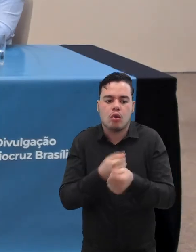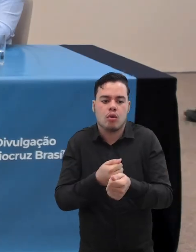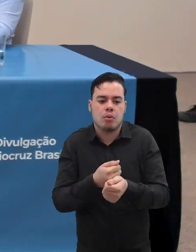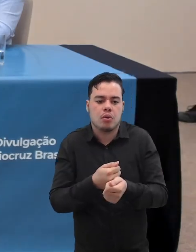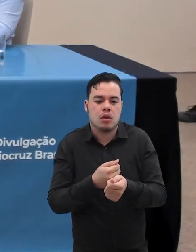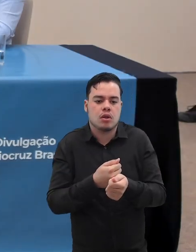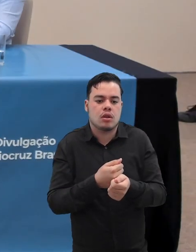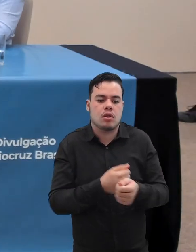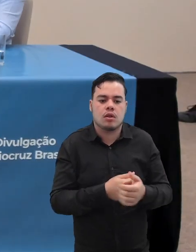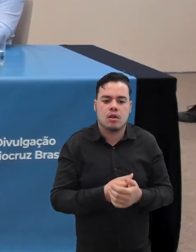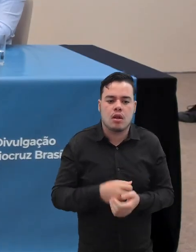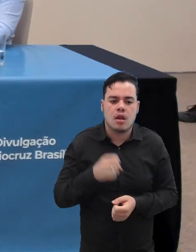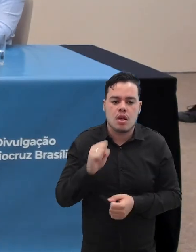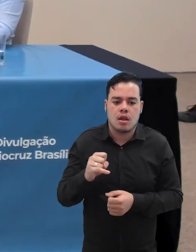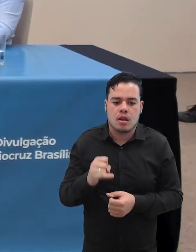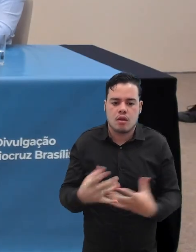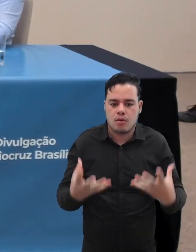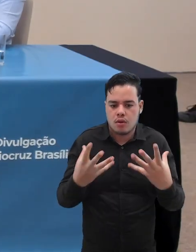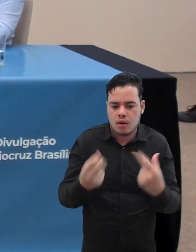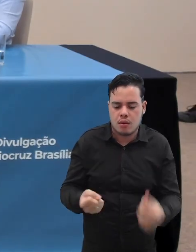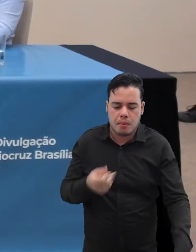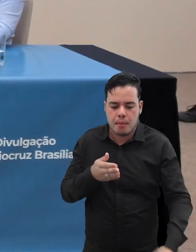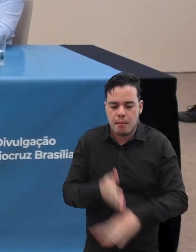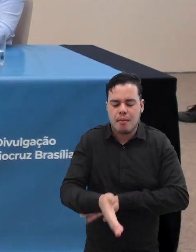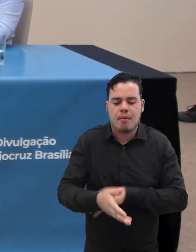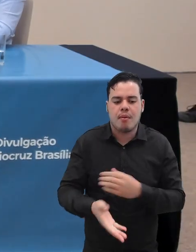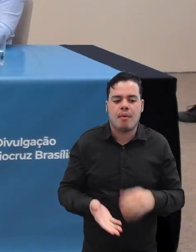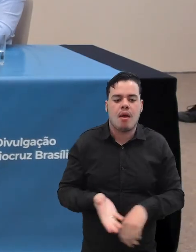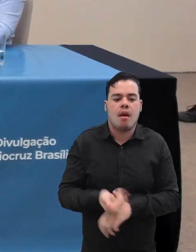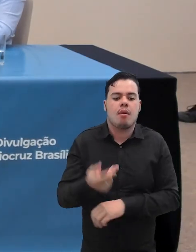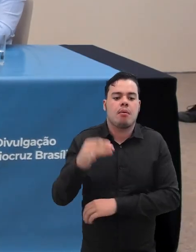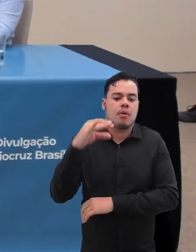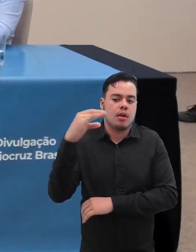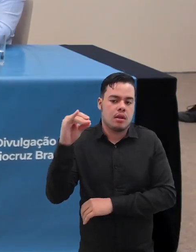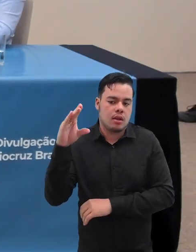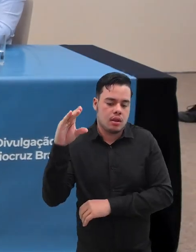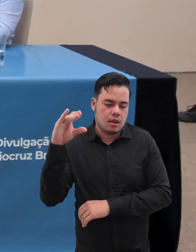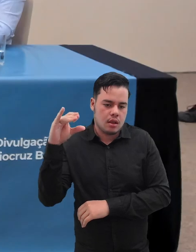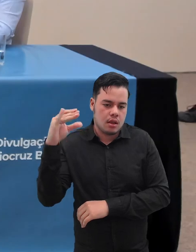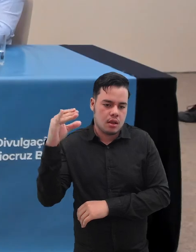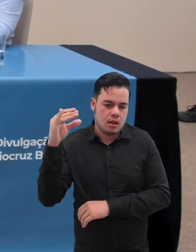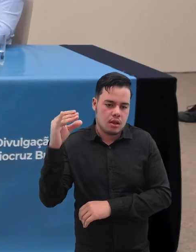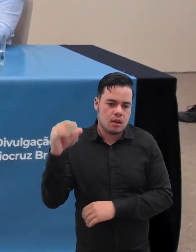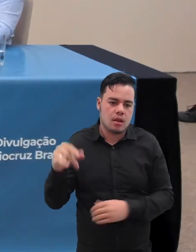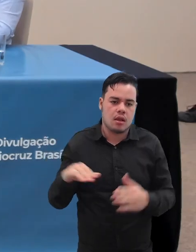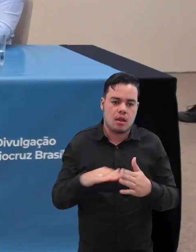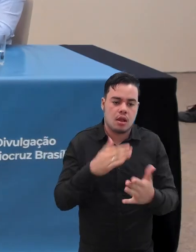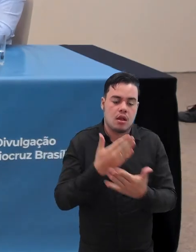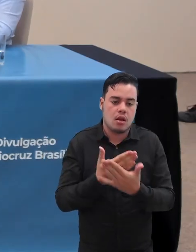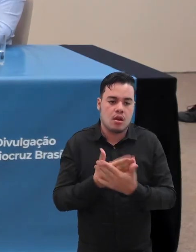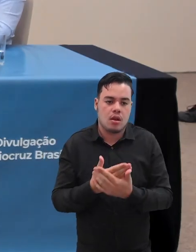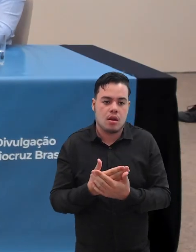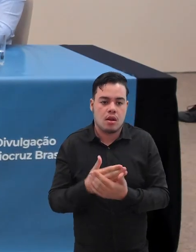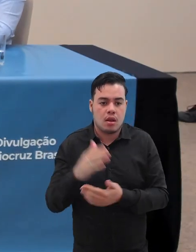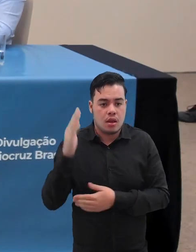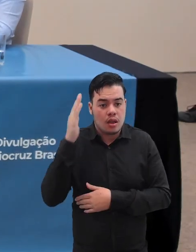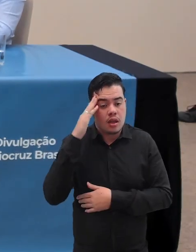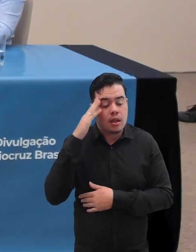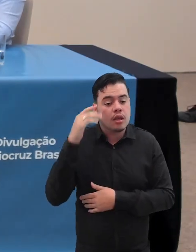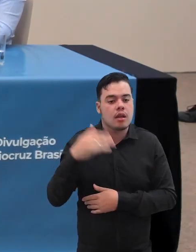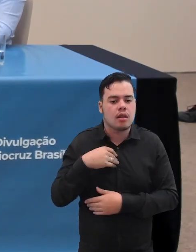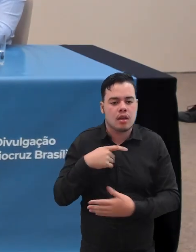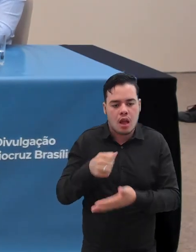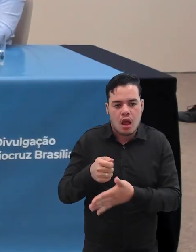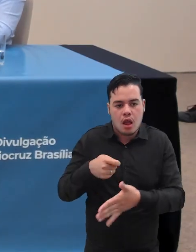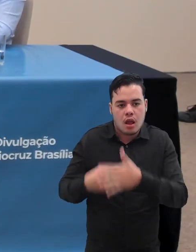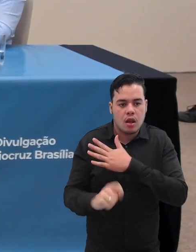desses projetos aprovados nesse Mais Ciência na Escola e os resultados deles? para que, de fato, seja investido em ciência